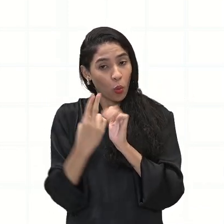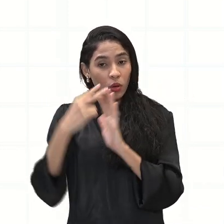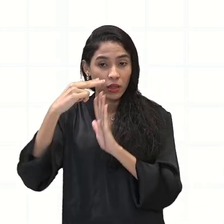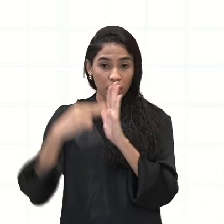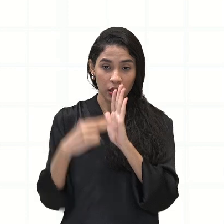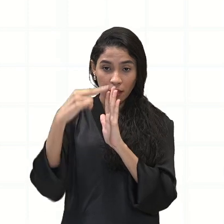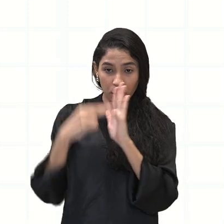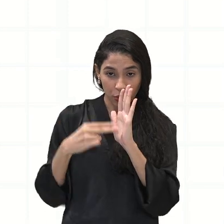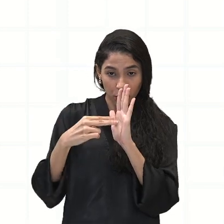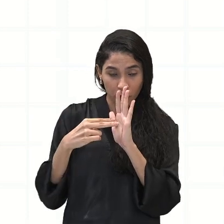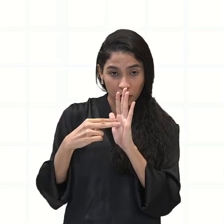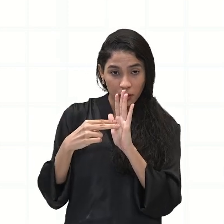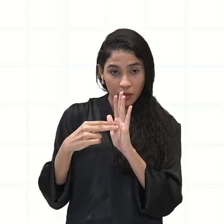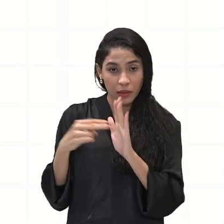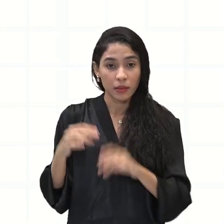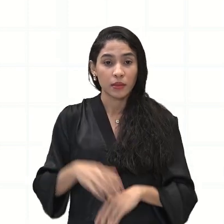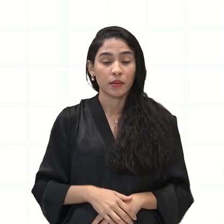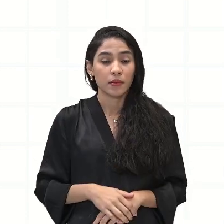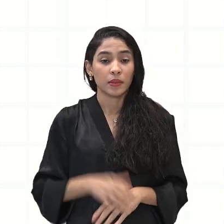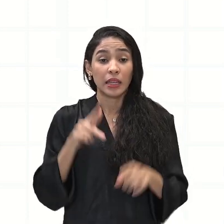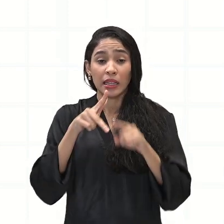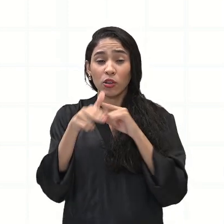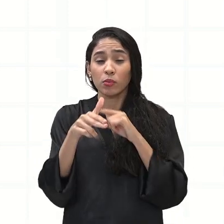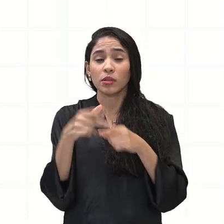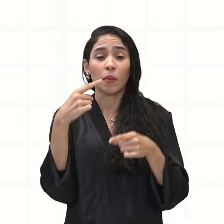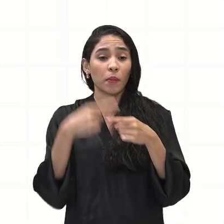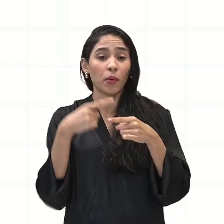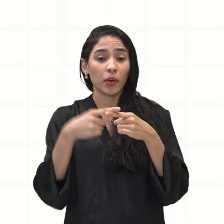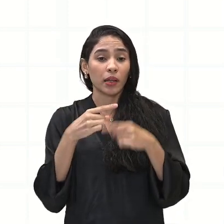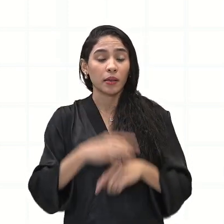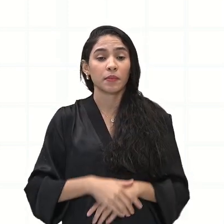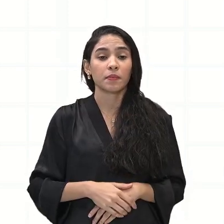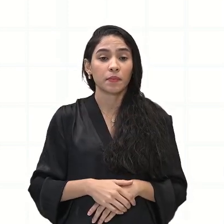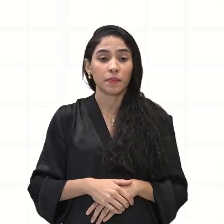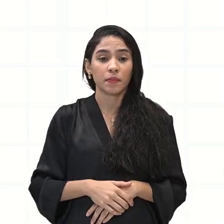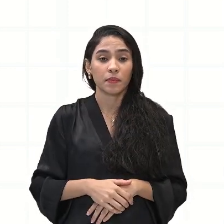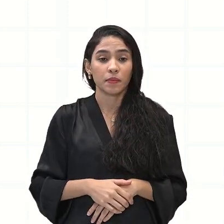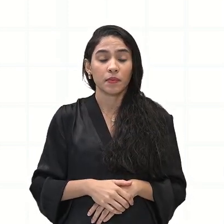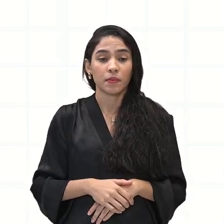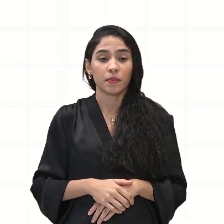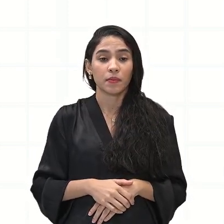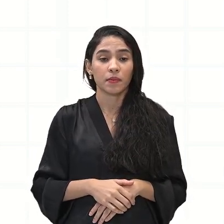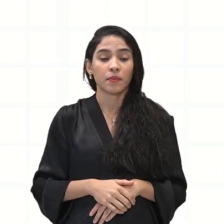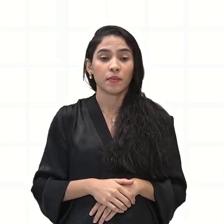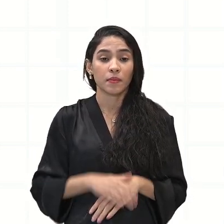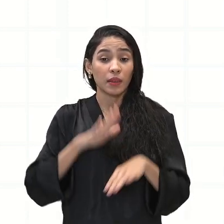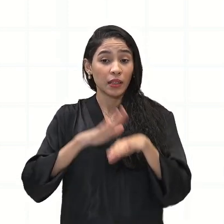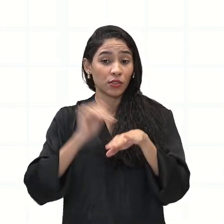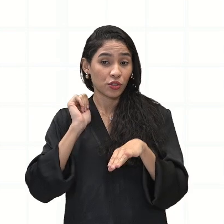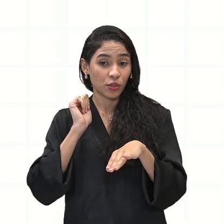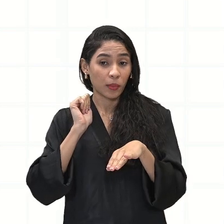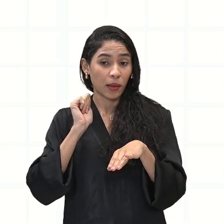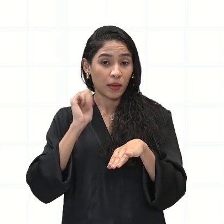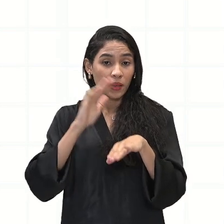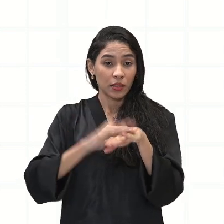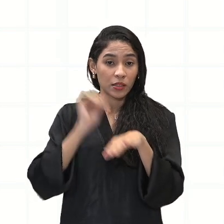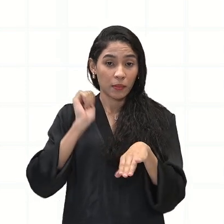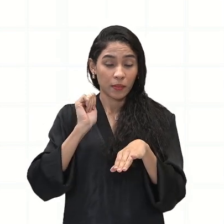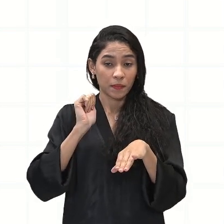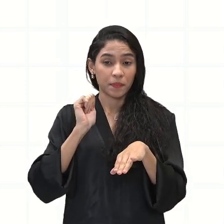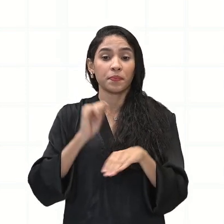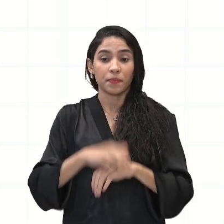essa interrupção é justamente o que, professor? É o chamar, é o